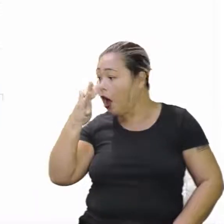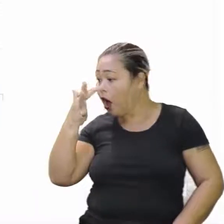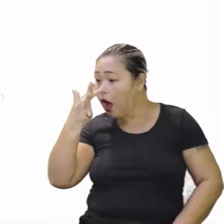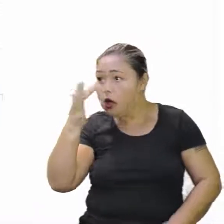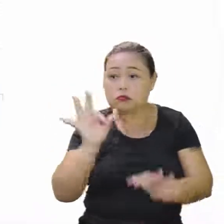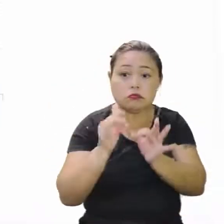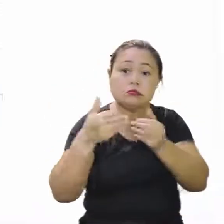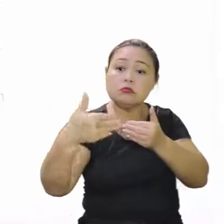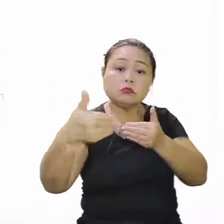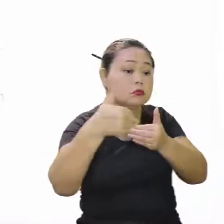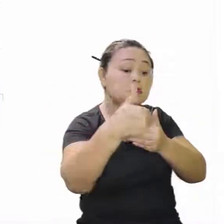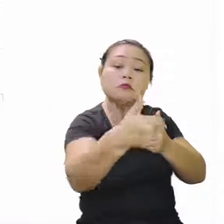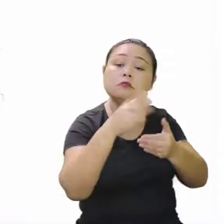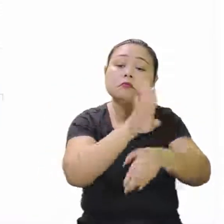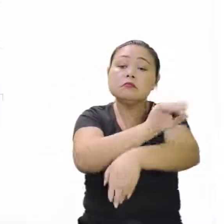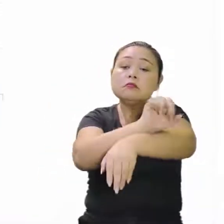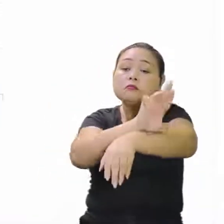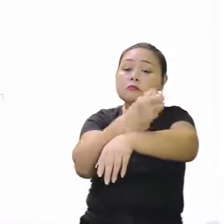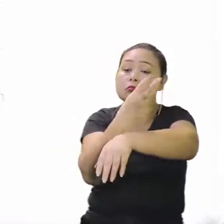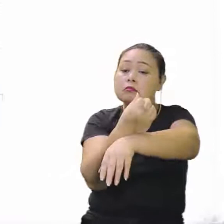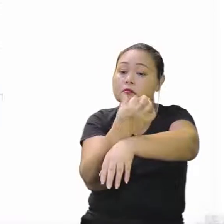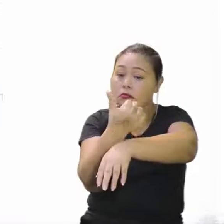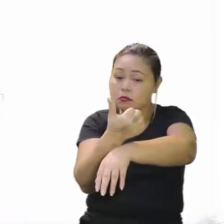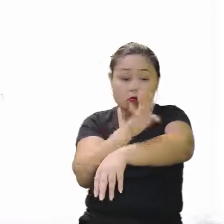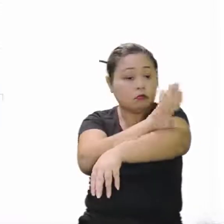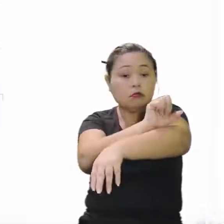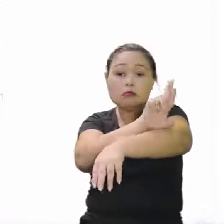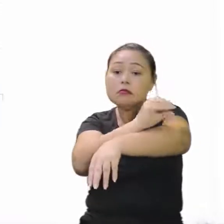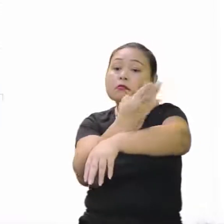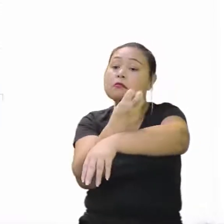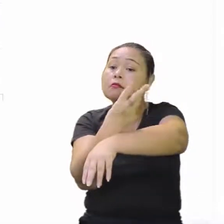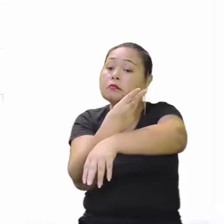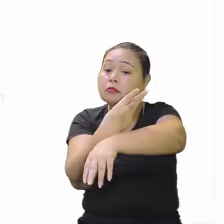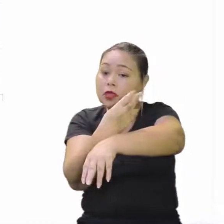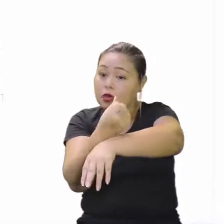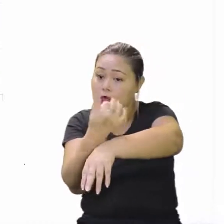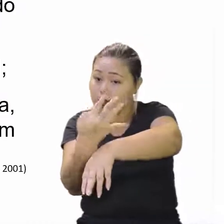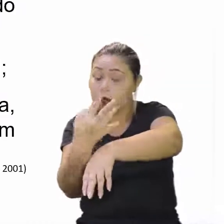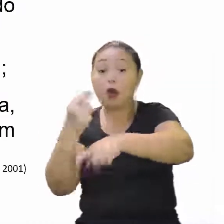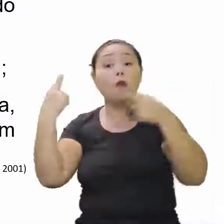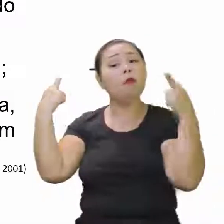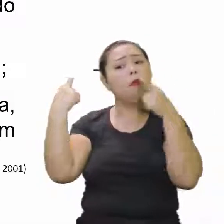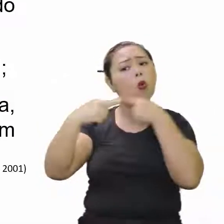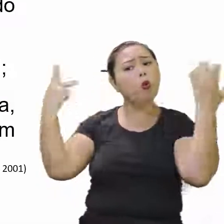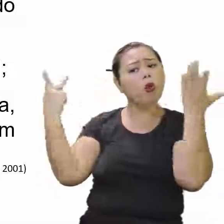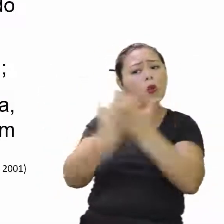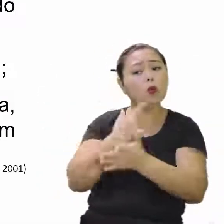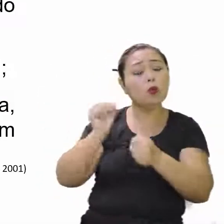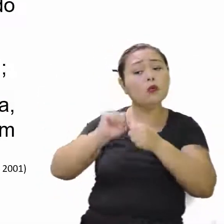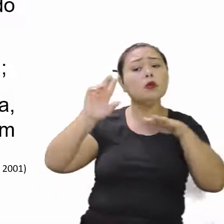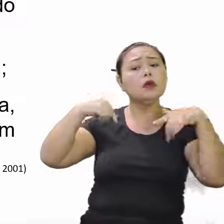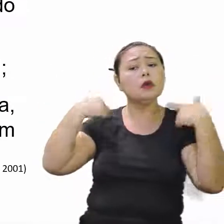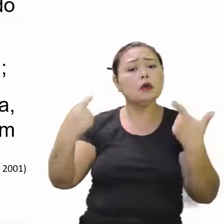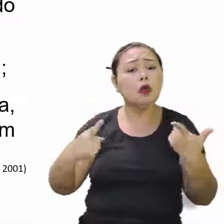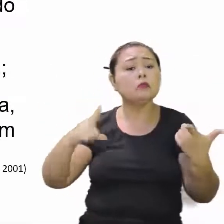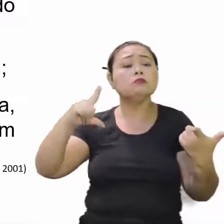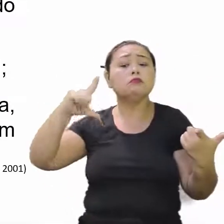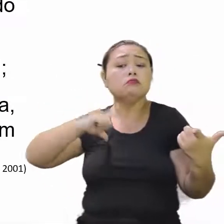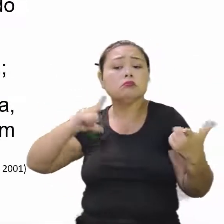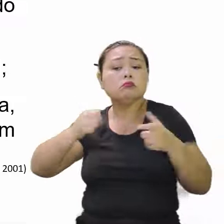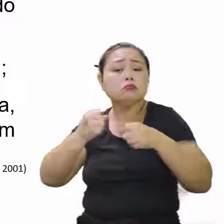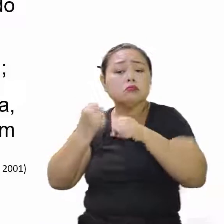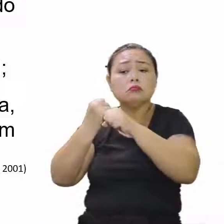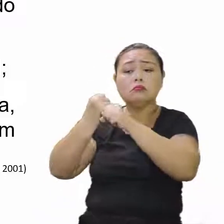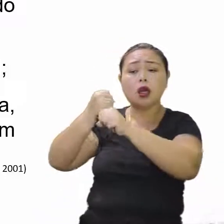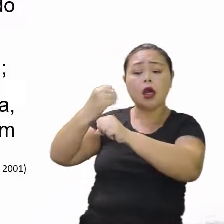pouco mais afastadas da BR-364. Por que isso ocorre? Porque vem tendo a